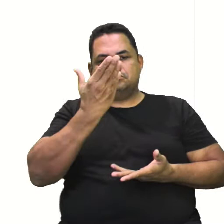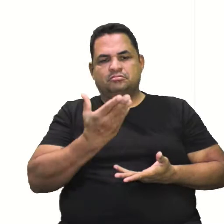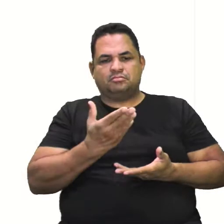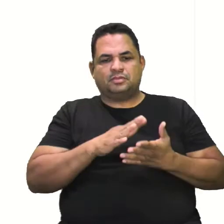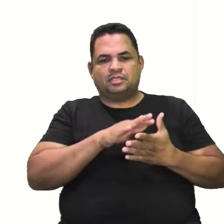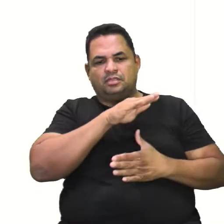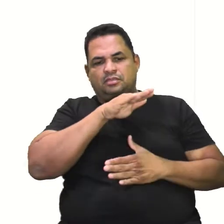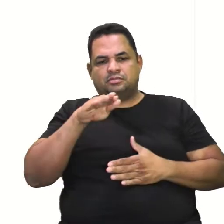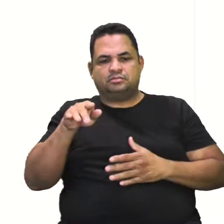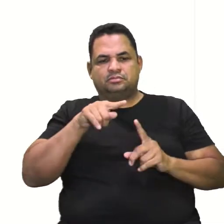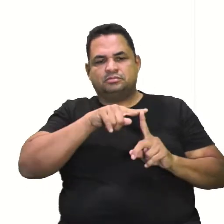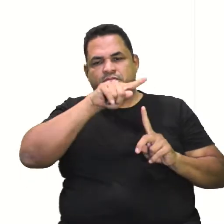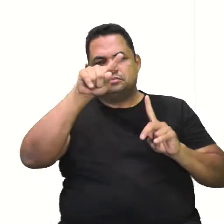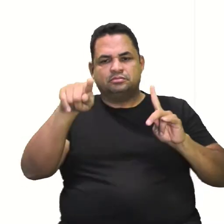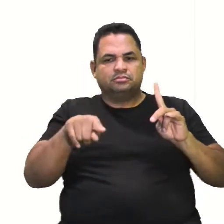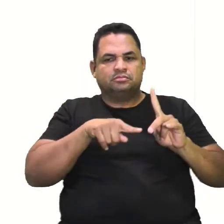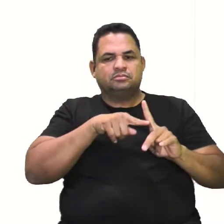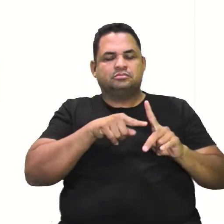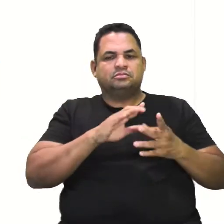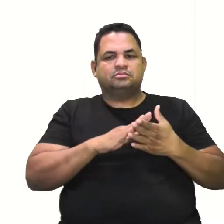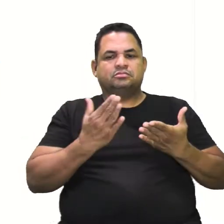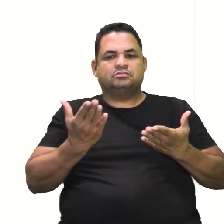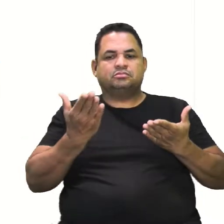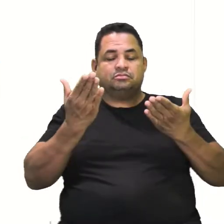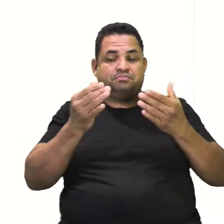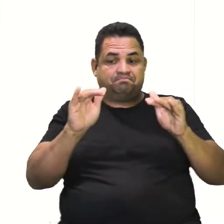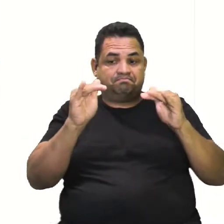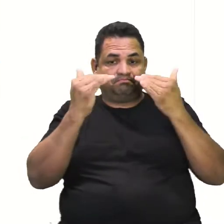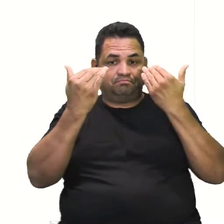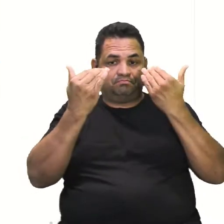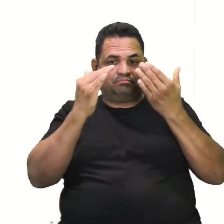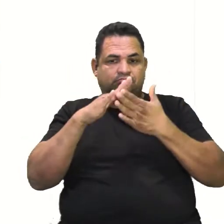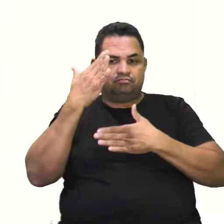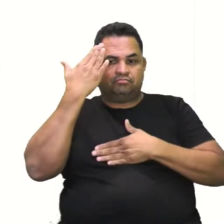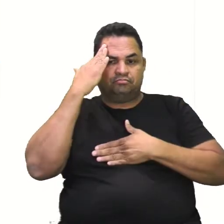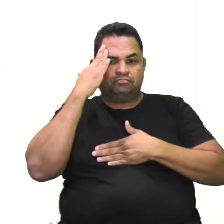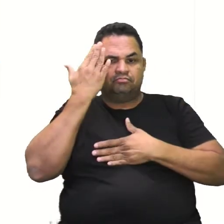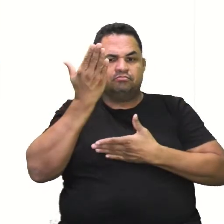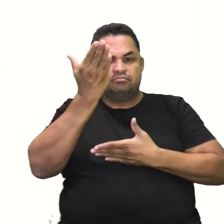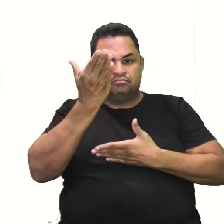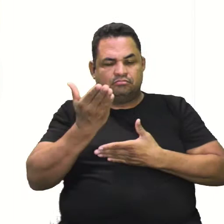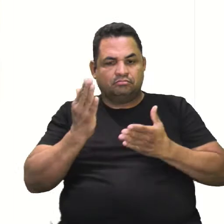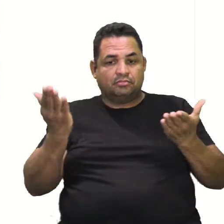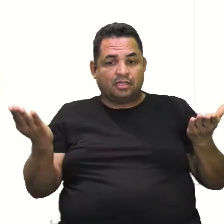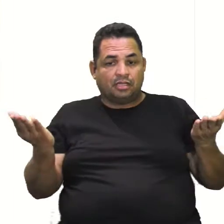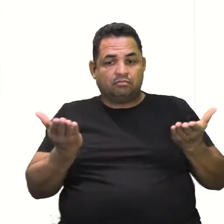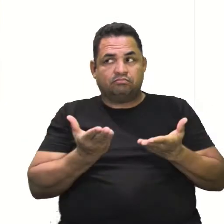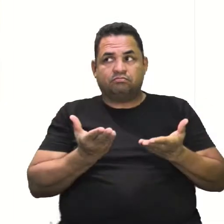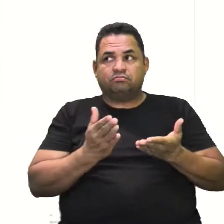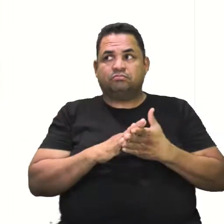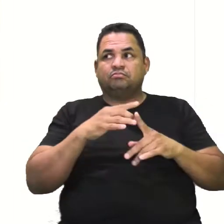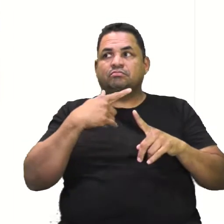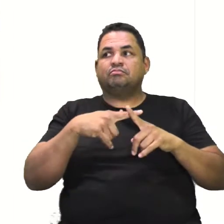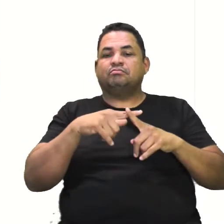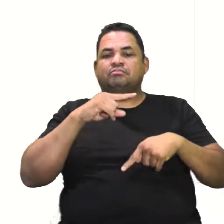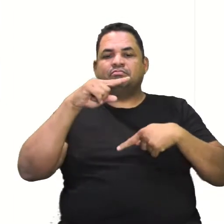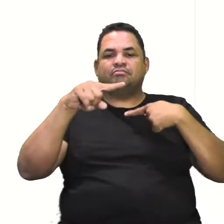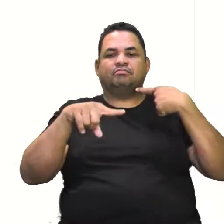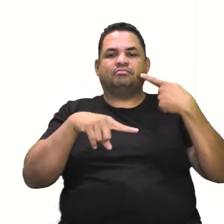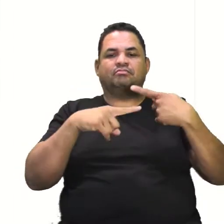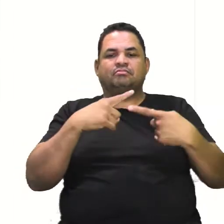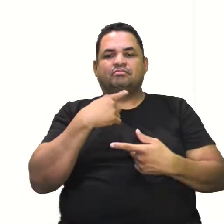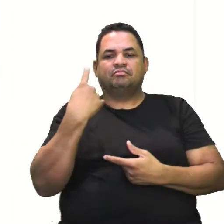e a circunferência. E é bom que vocês fiquem atentos agora e entendam direitinho essa posição, porque